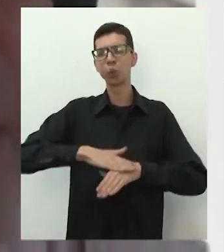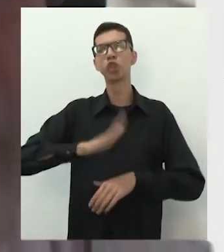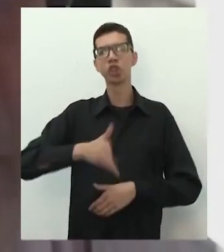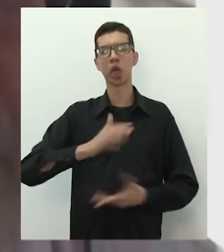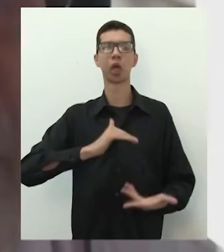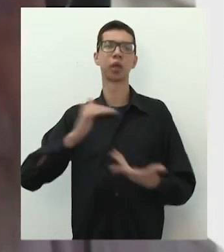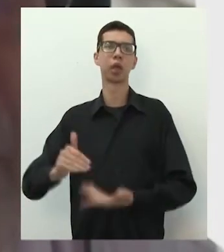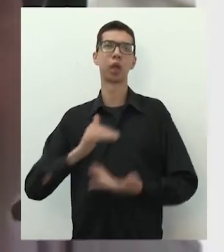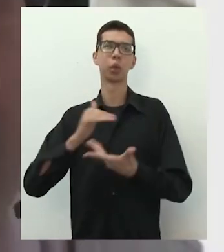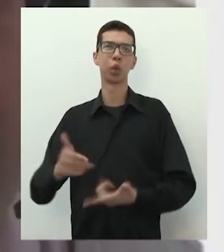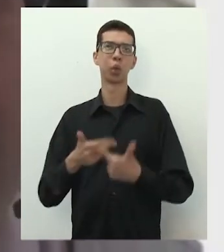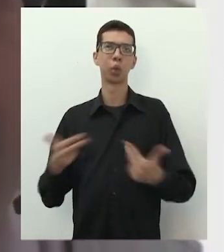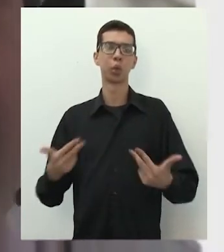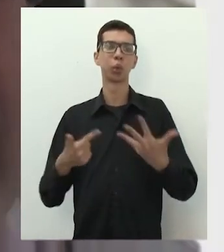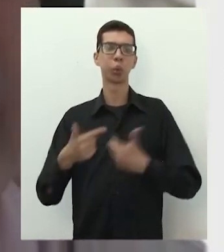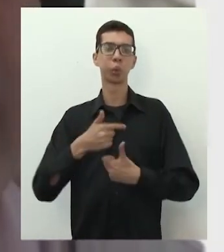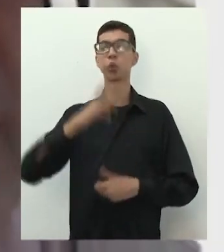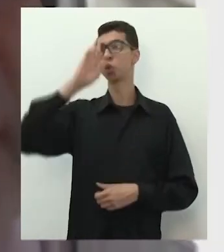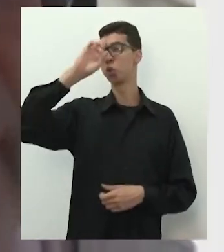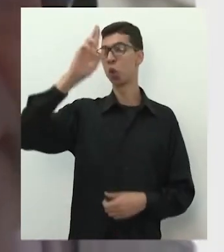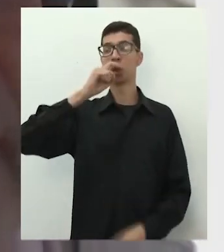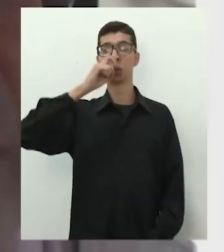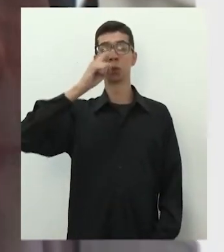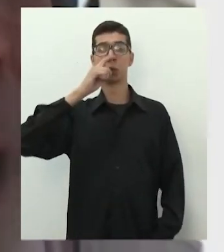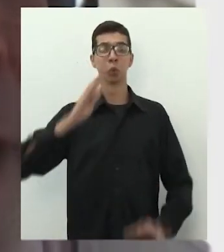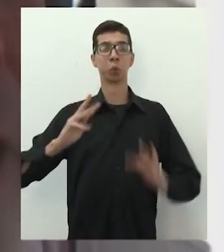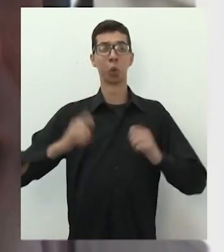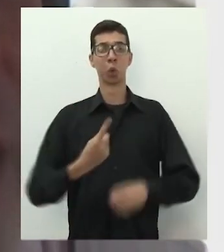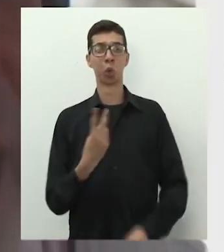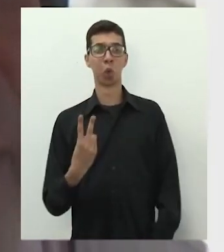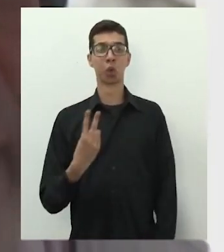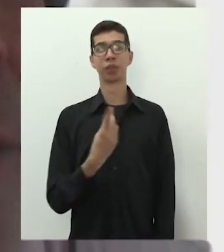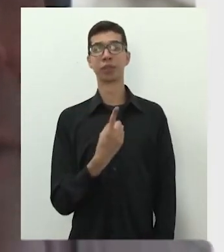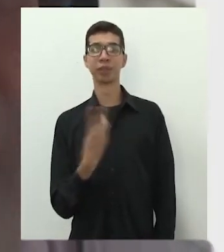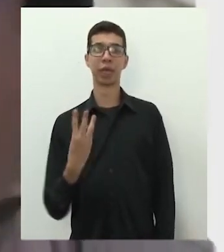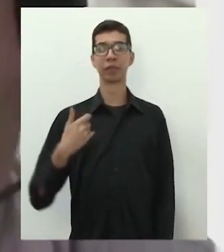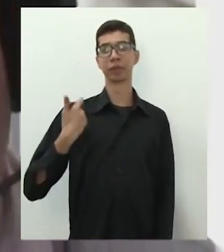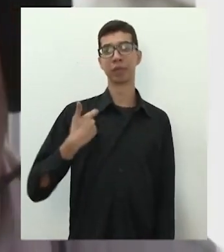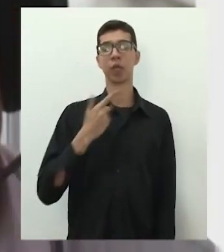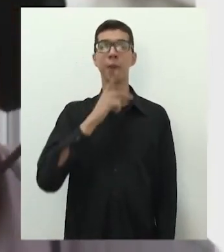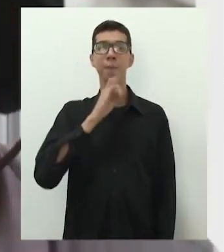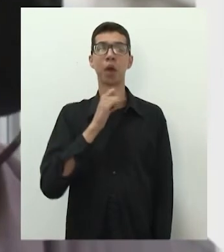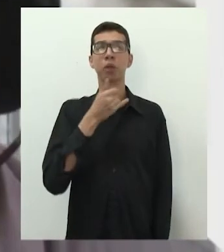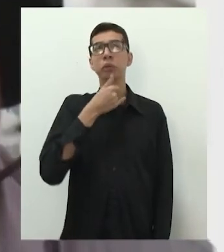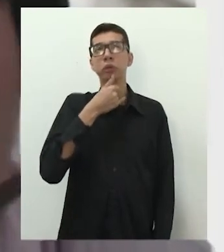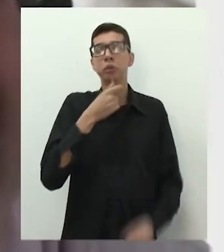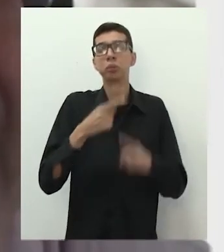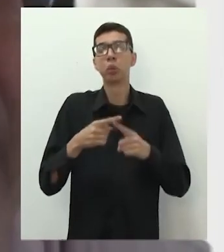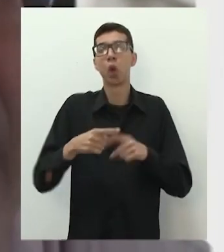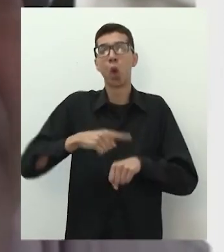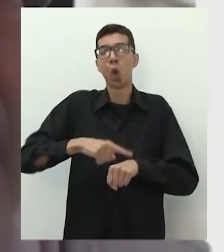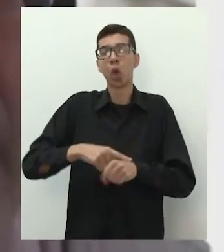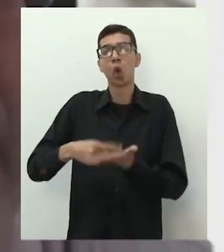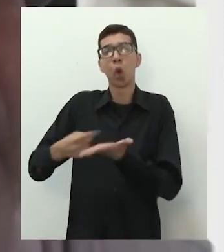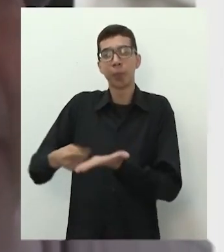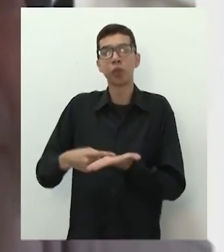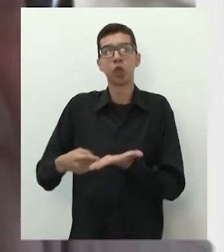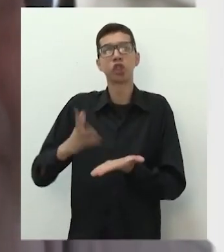uma infância mais limitada, uma infância mais conduzida de maneira um pouquinho mais firme, para